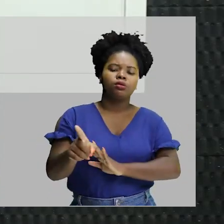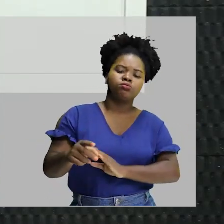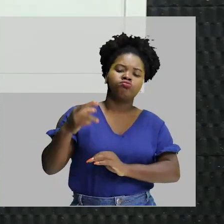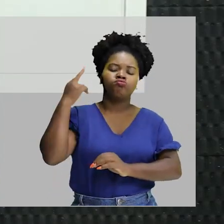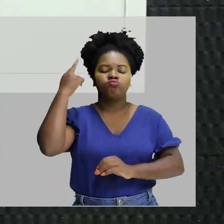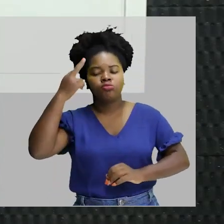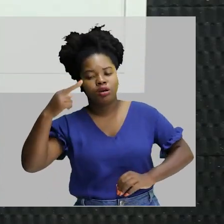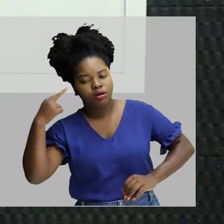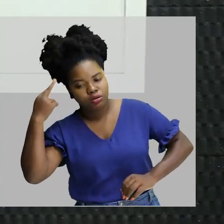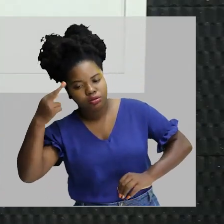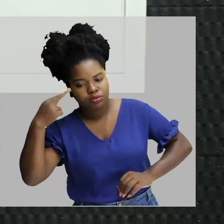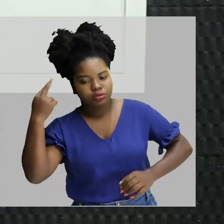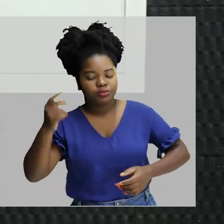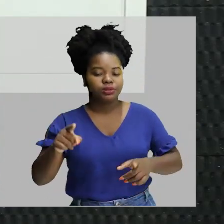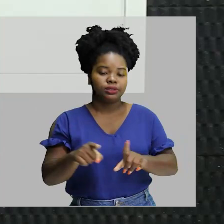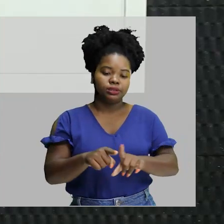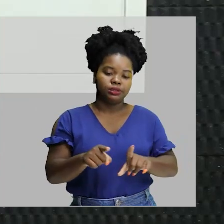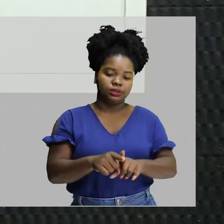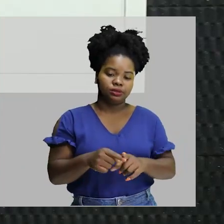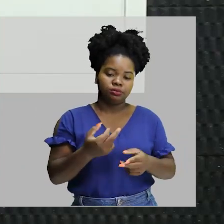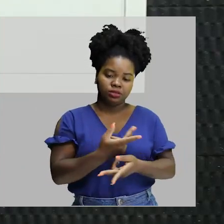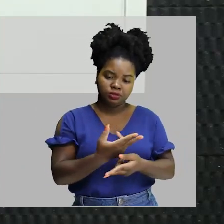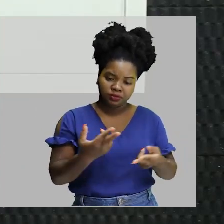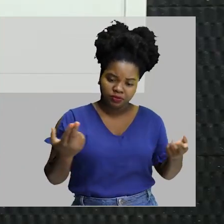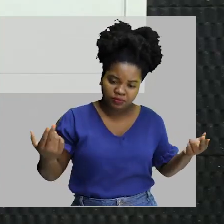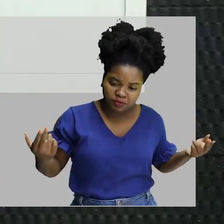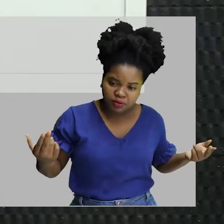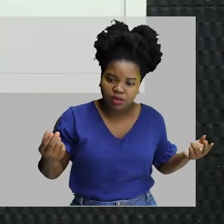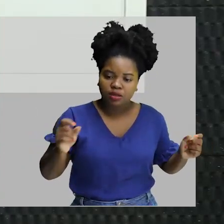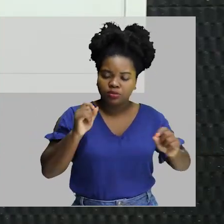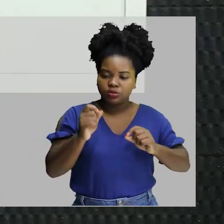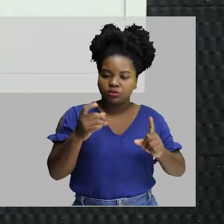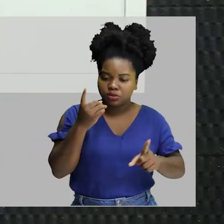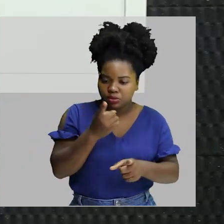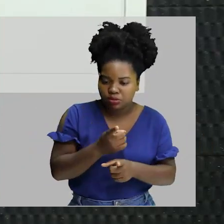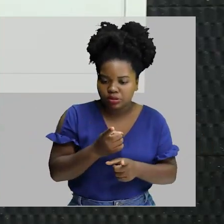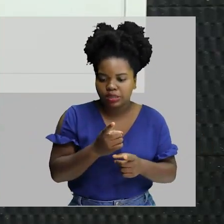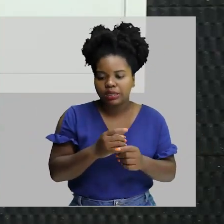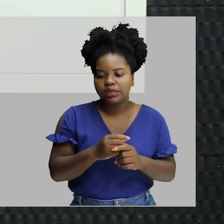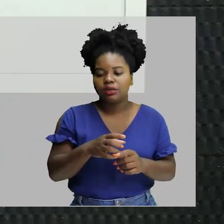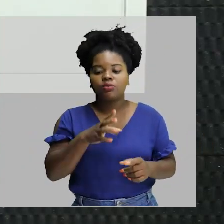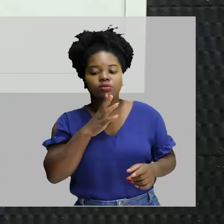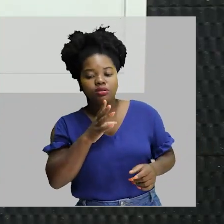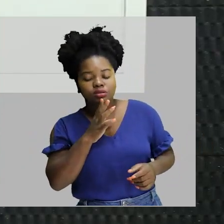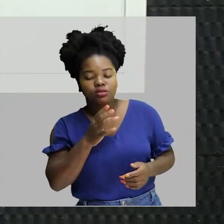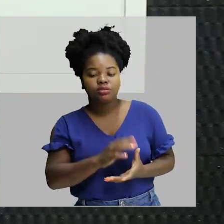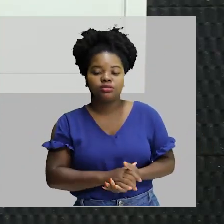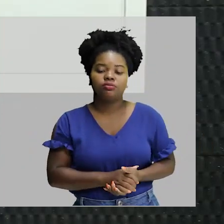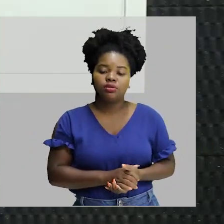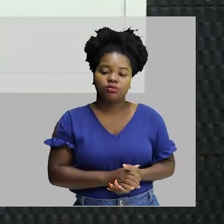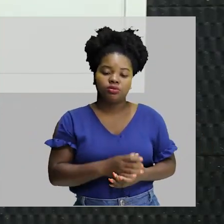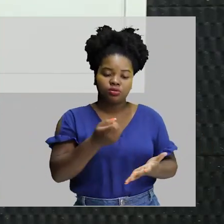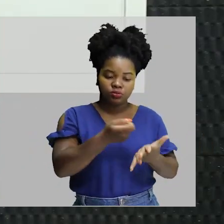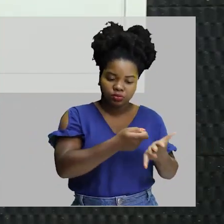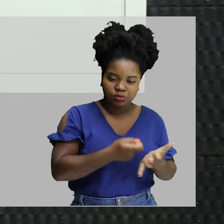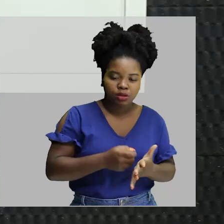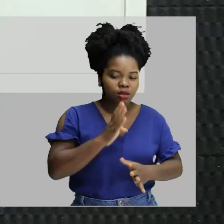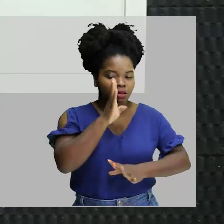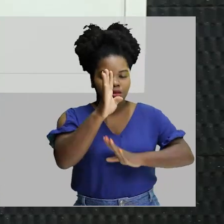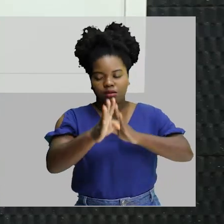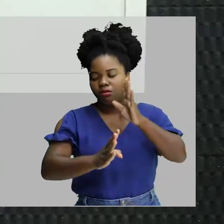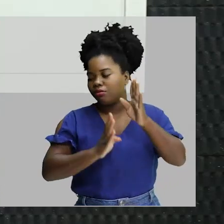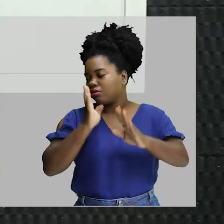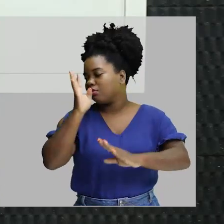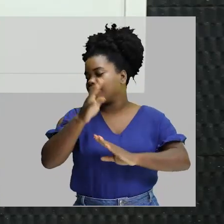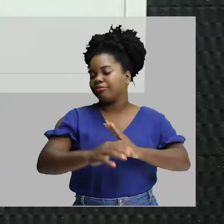questionamentos e muitos furos nesse próprio determinismo exacerbado, exagerado, ou assim,